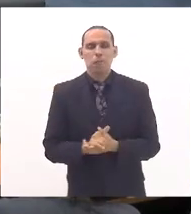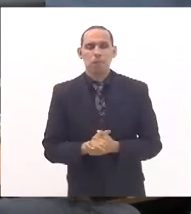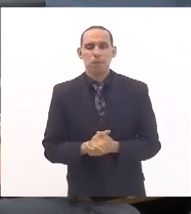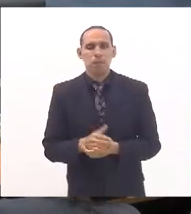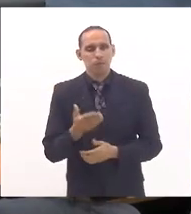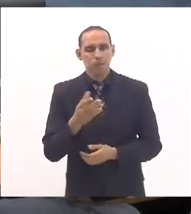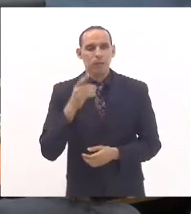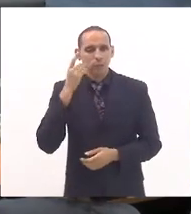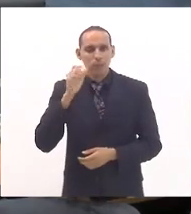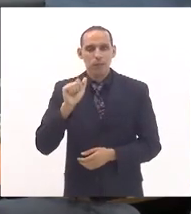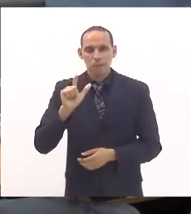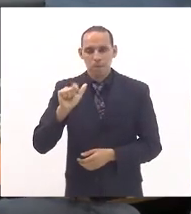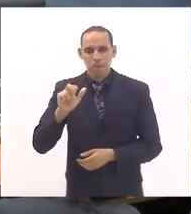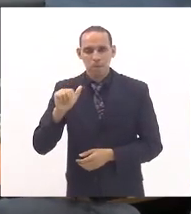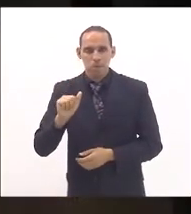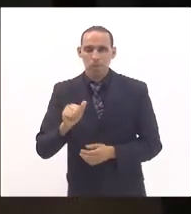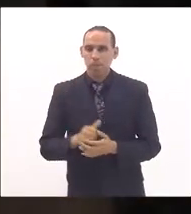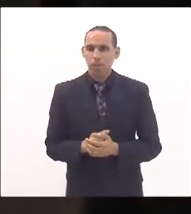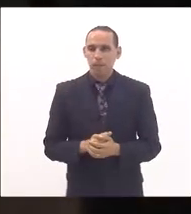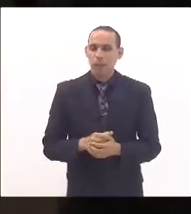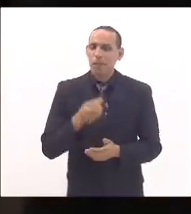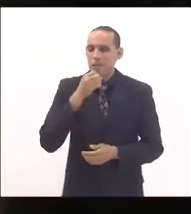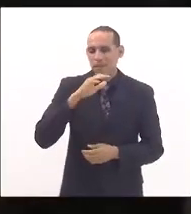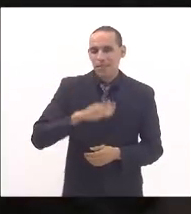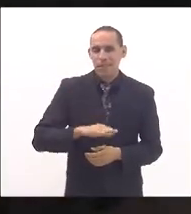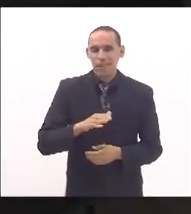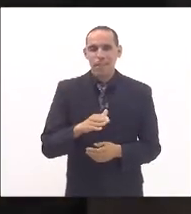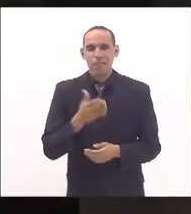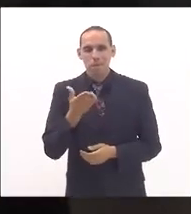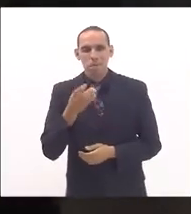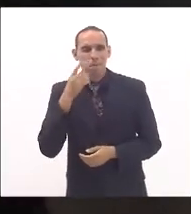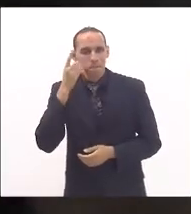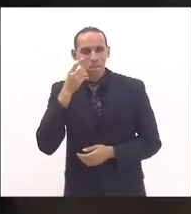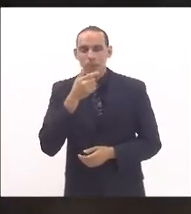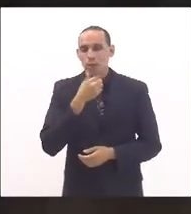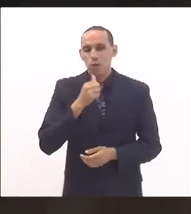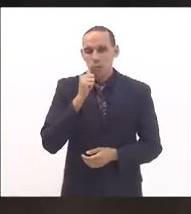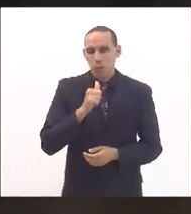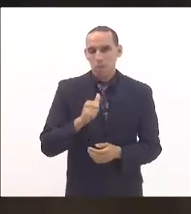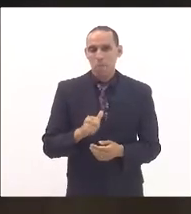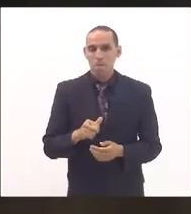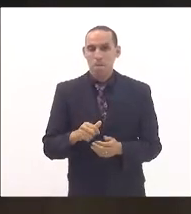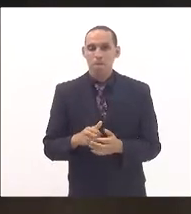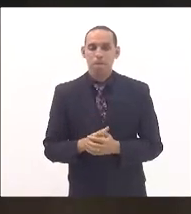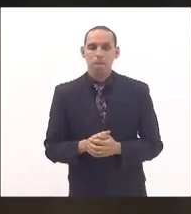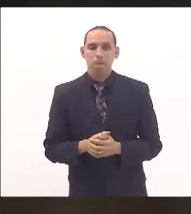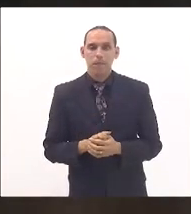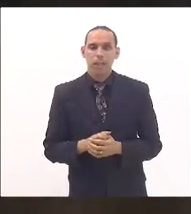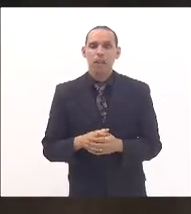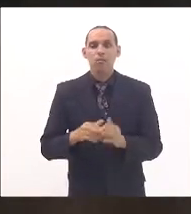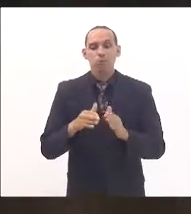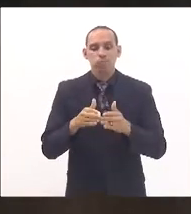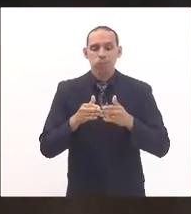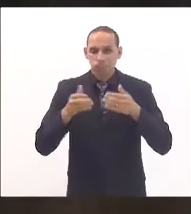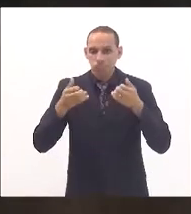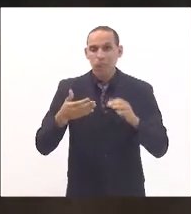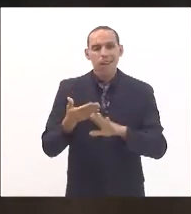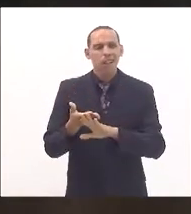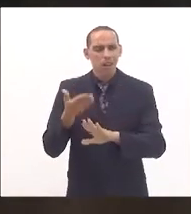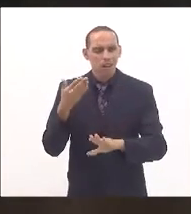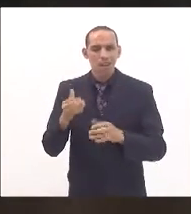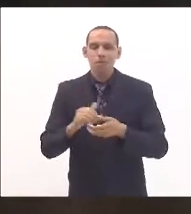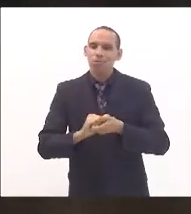Alana Passos. Presidente, boa tarde deputados e deputadas. Antes de entrar na minha questão de ordem, eu gostaria de